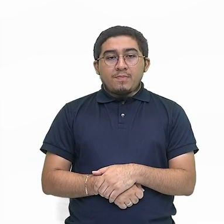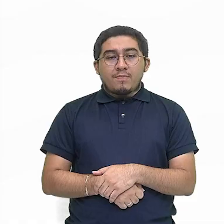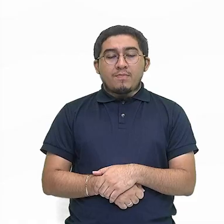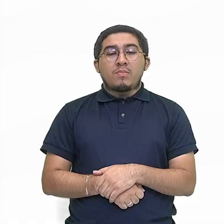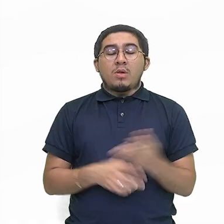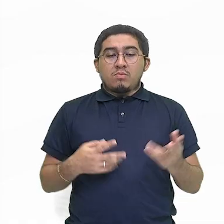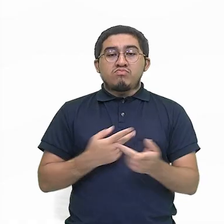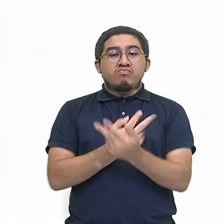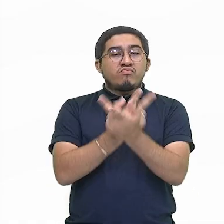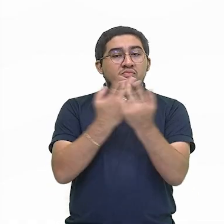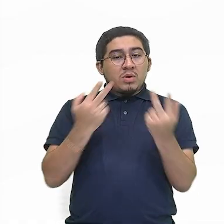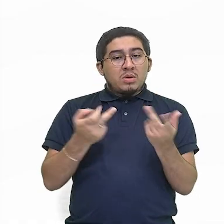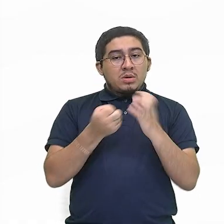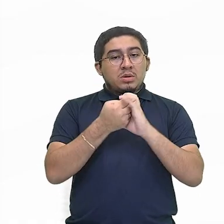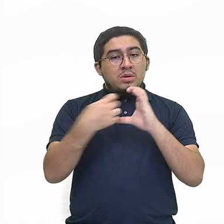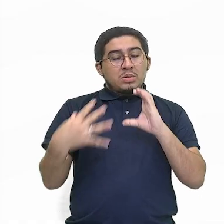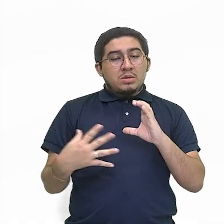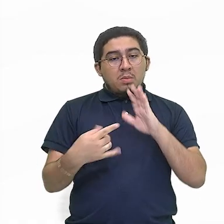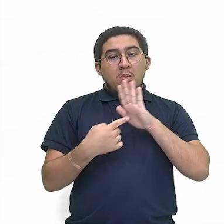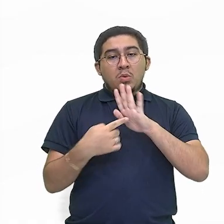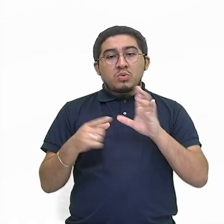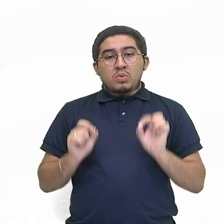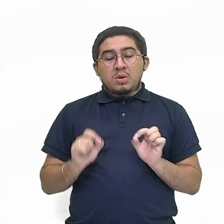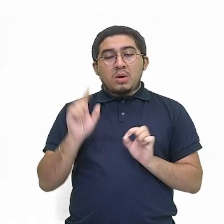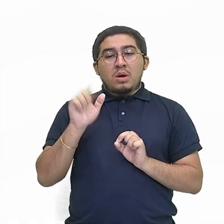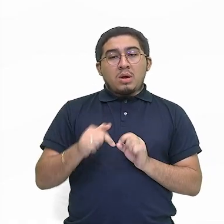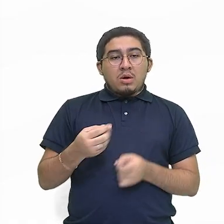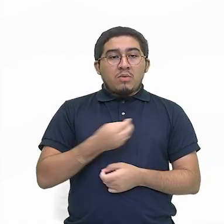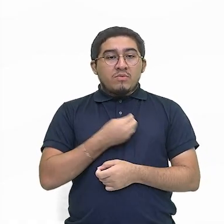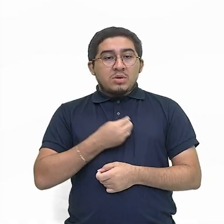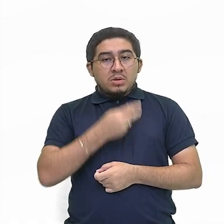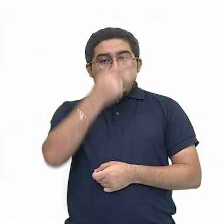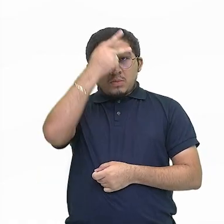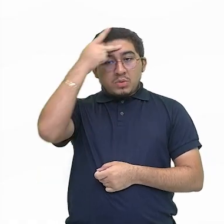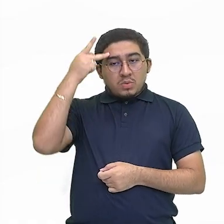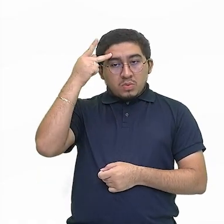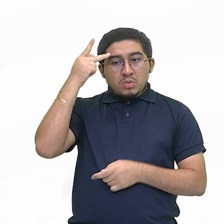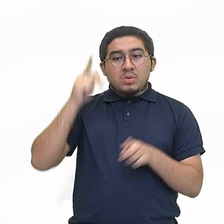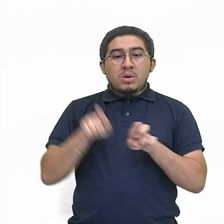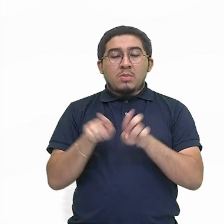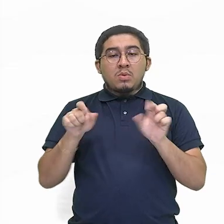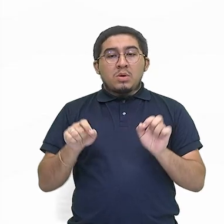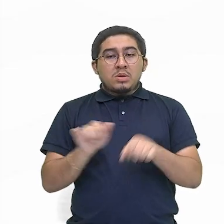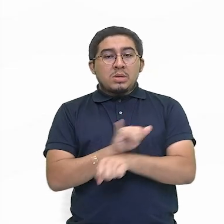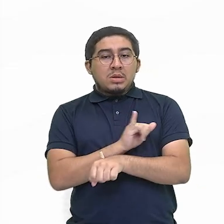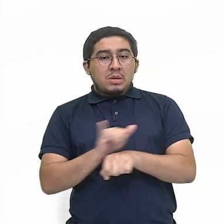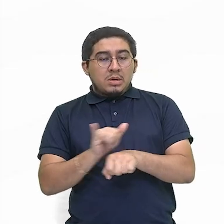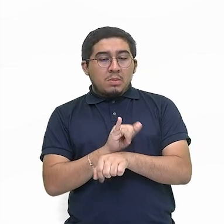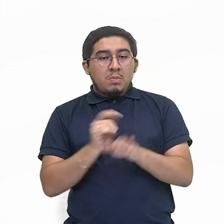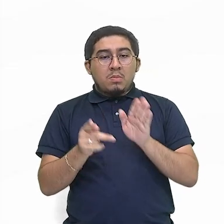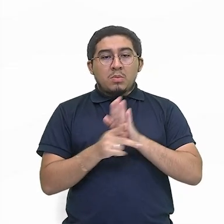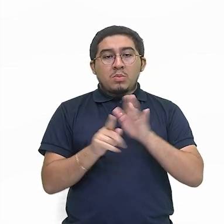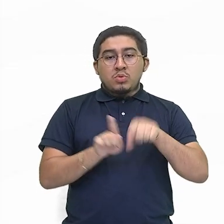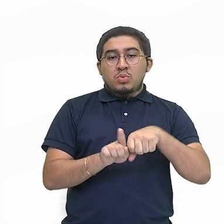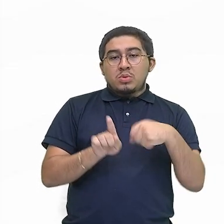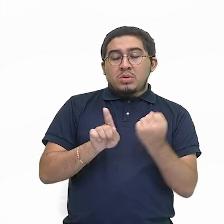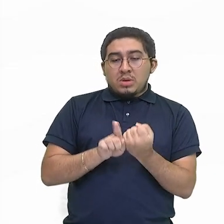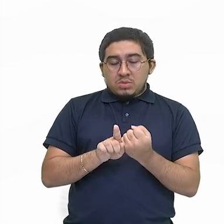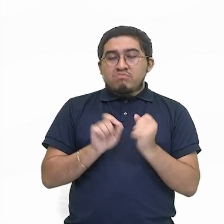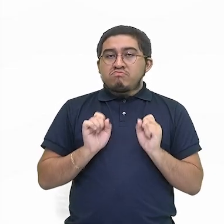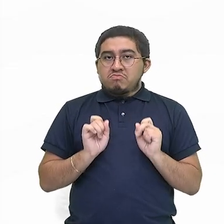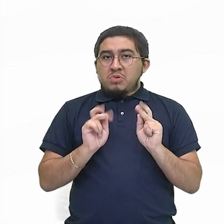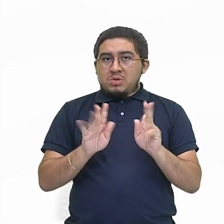Ampla gama de aspectos que moldam a vida das pessoas e a dinâmica da sociedade.